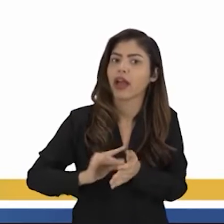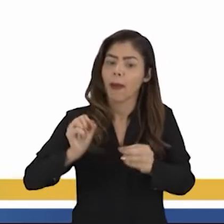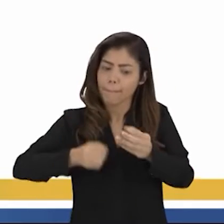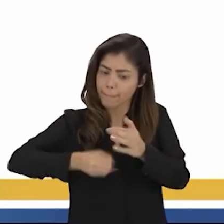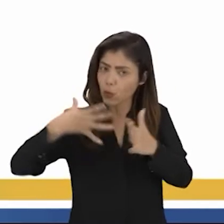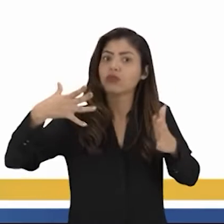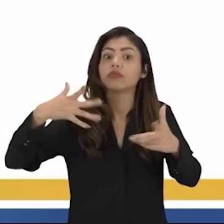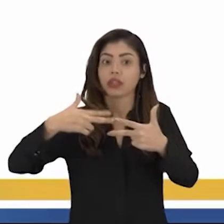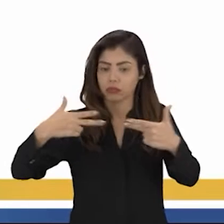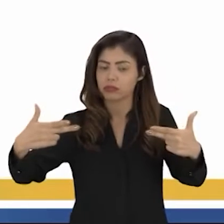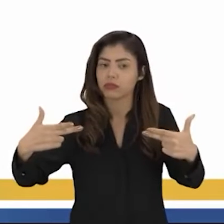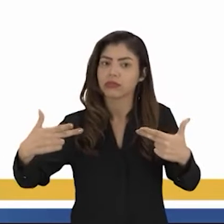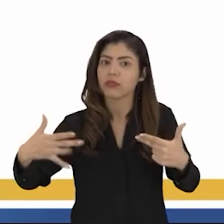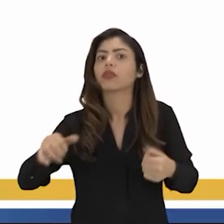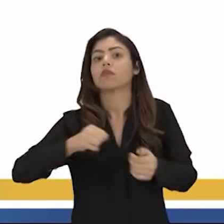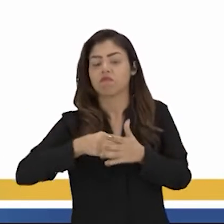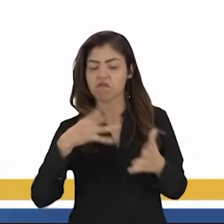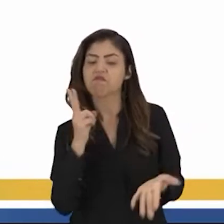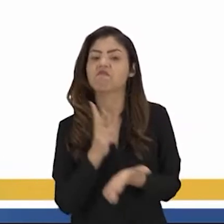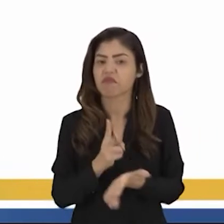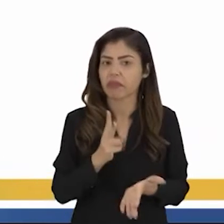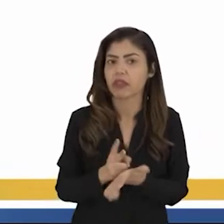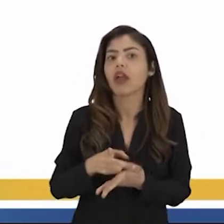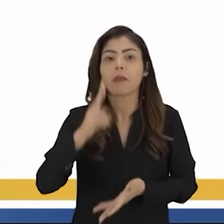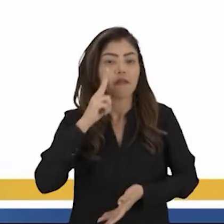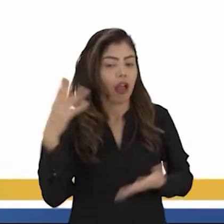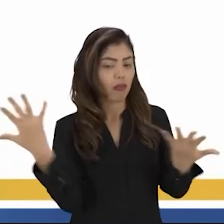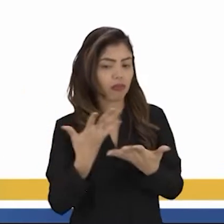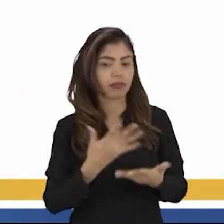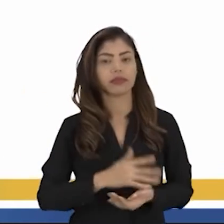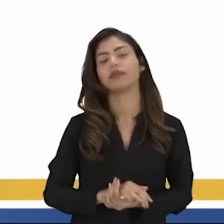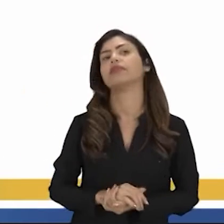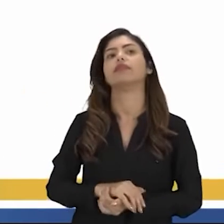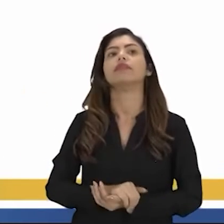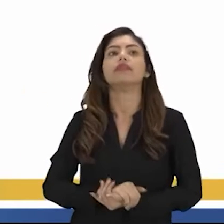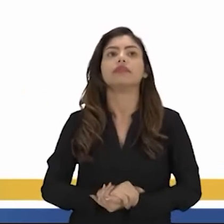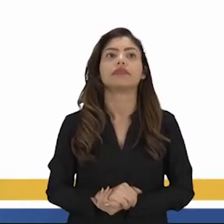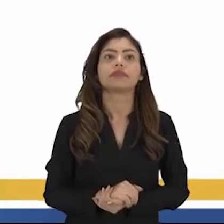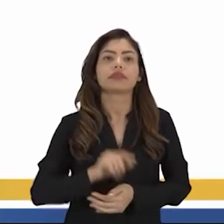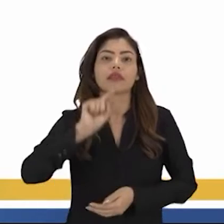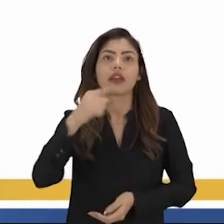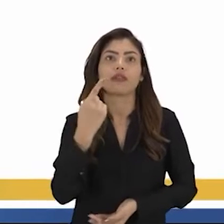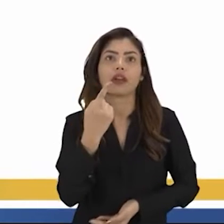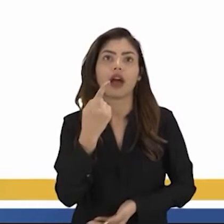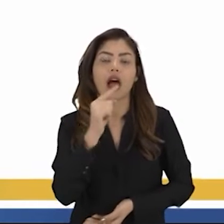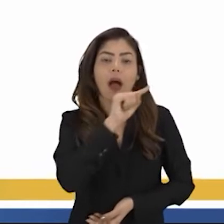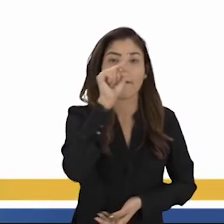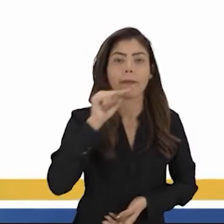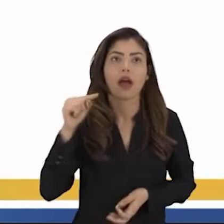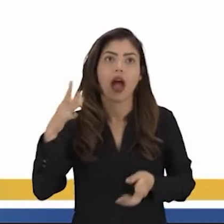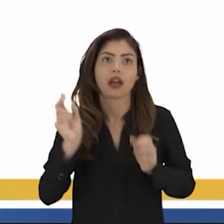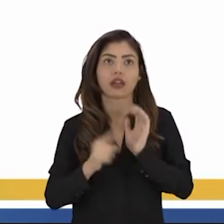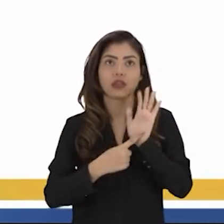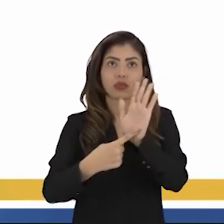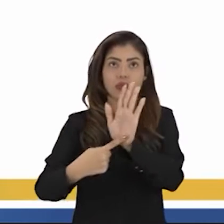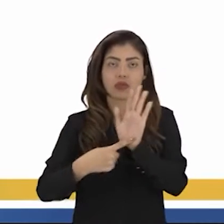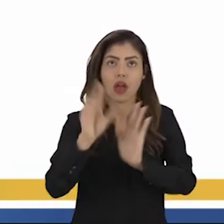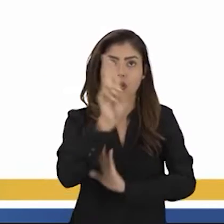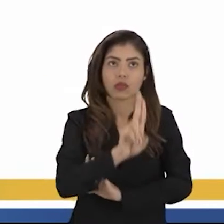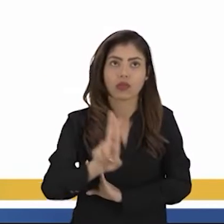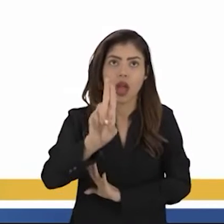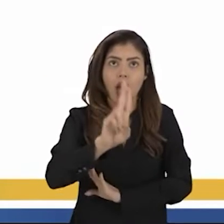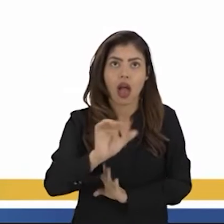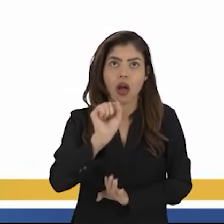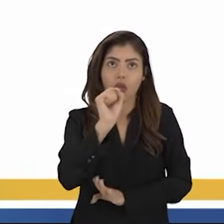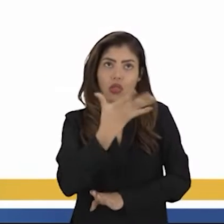para muitas coisas. Muitas mesmo. E nós vamos ver aqui agora. A vírgula é o sinal de pontuação que se aplica a um